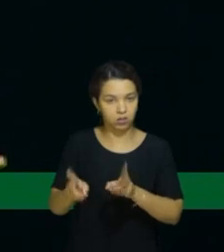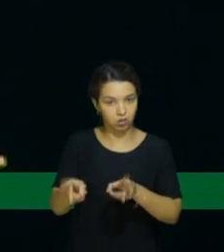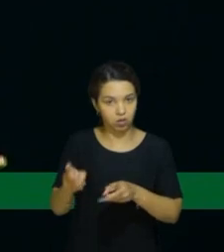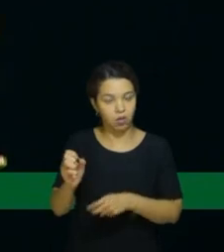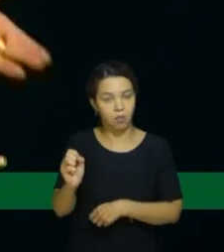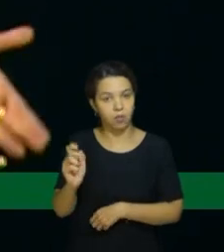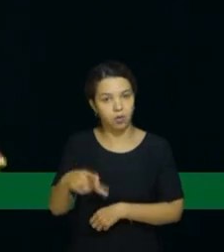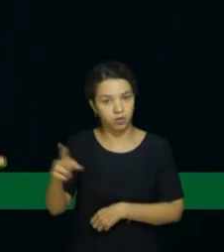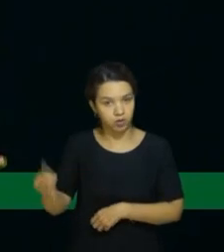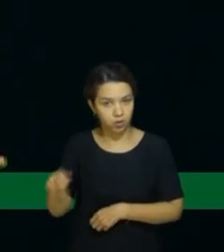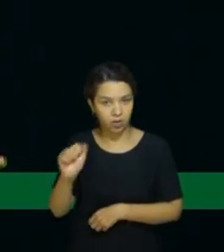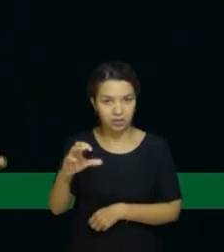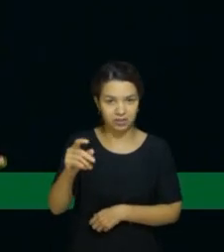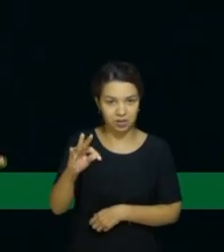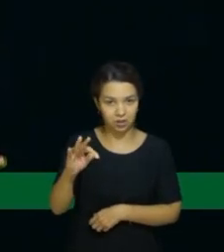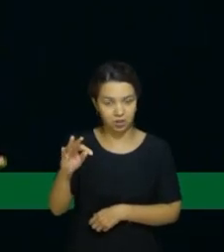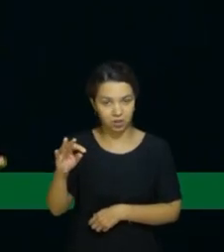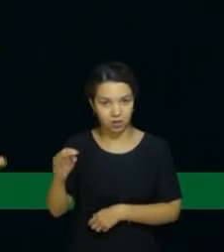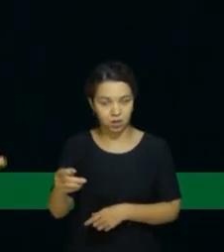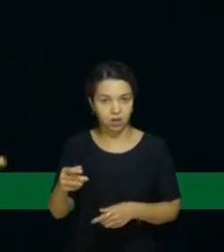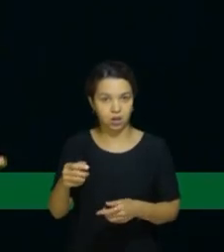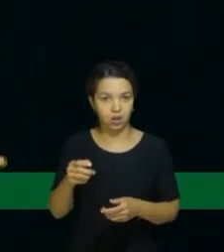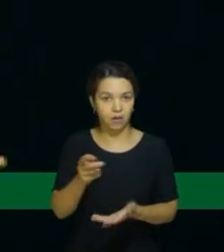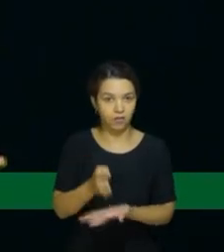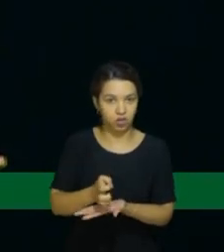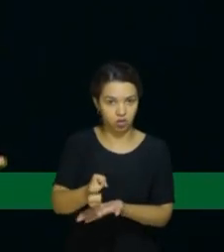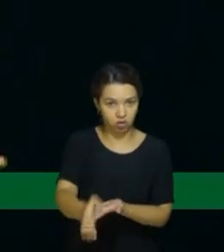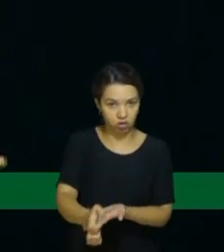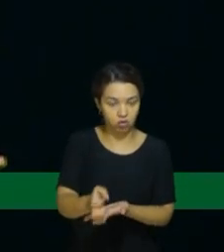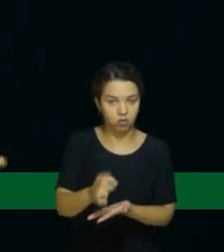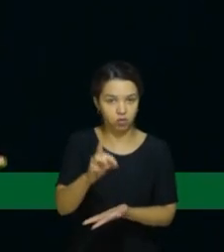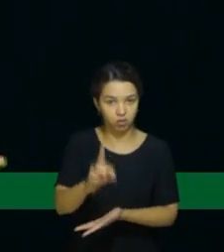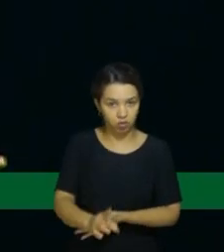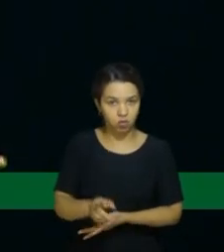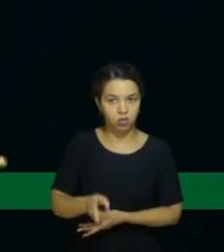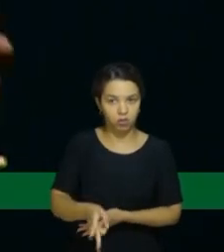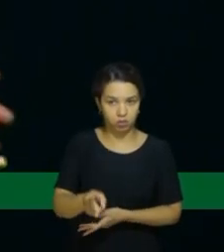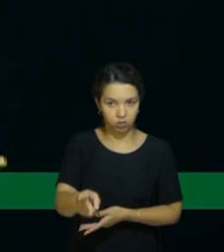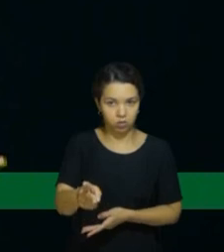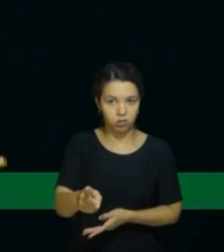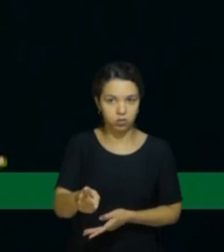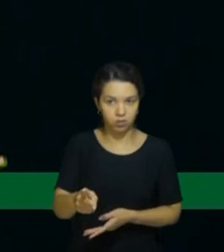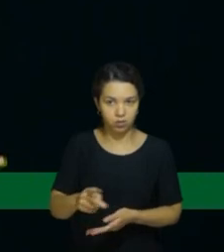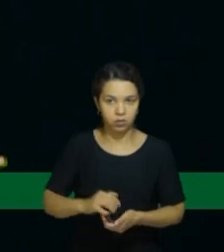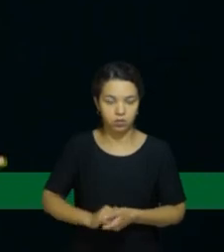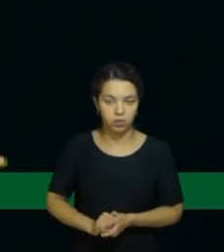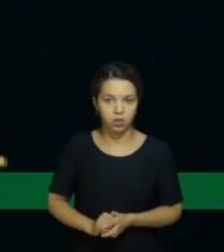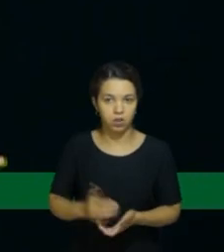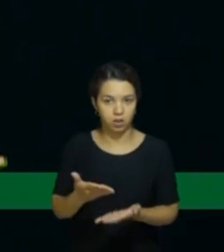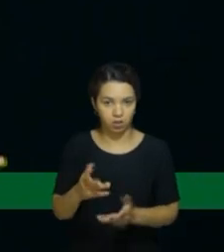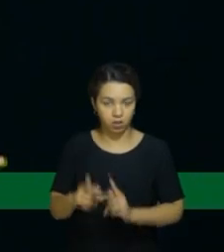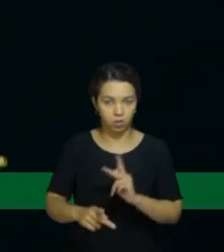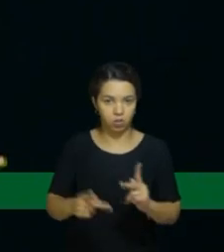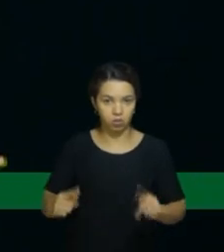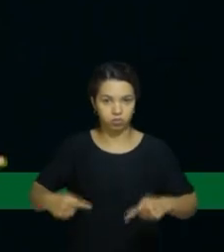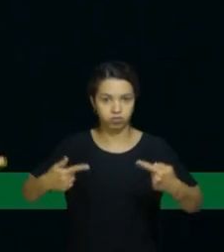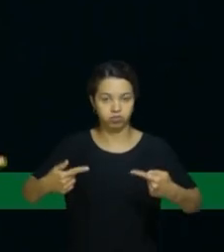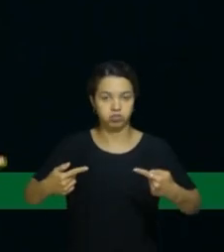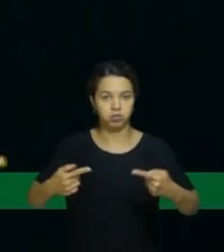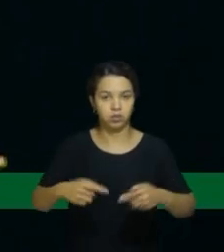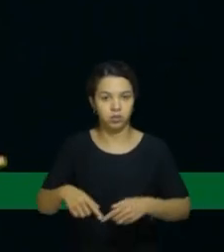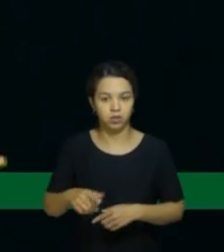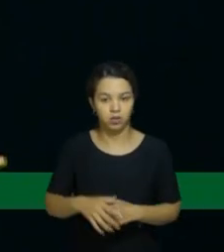efetivos direções que estão lá assumindo a função estão também nesse fogo cruzado Então o que eu quero